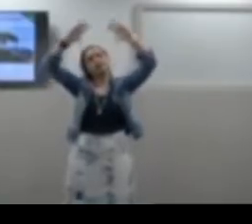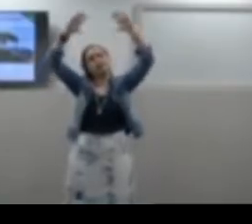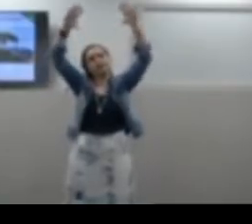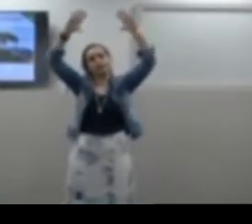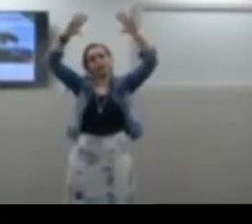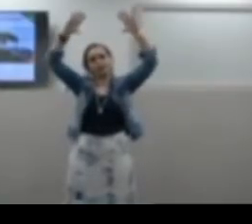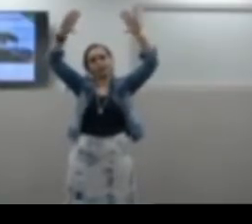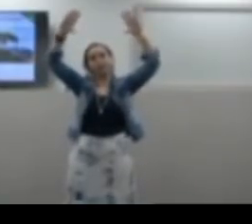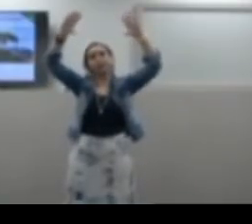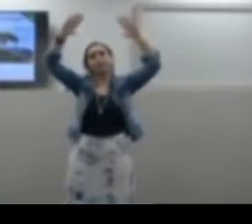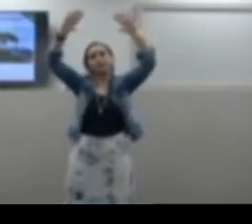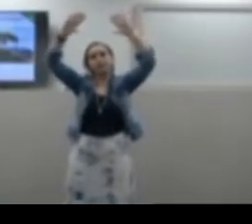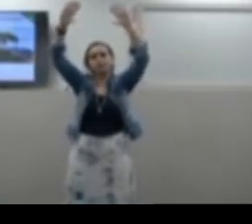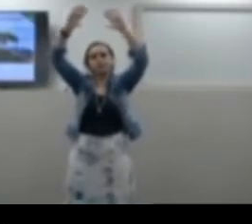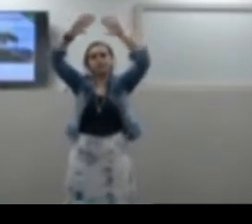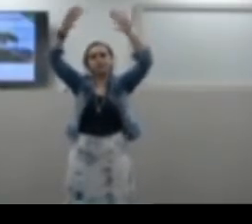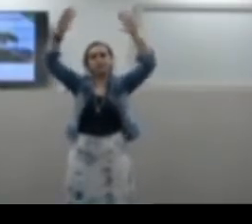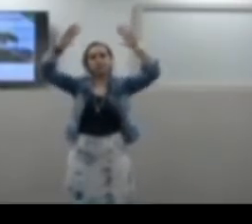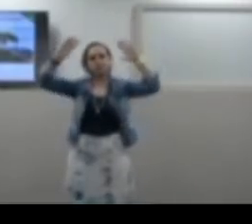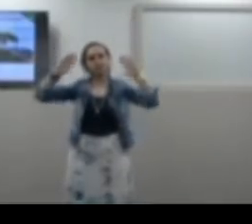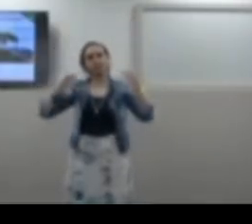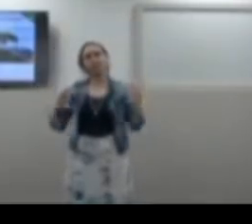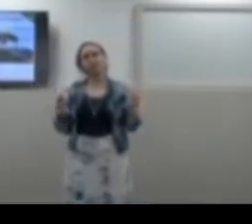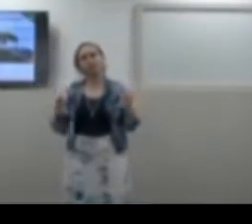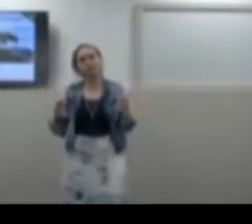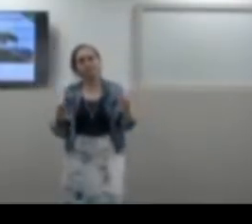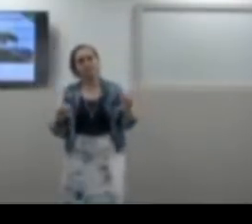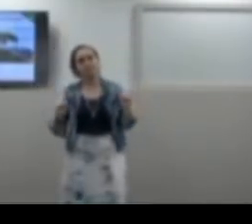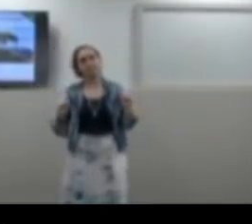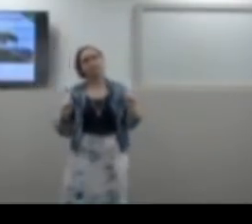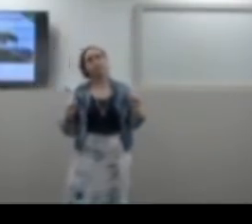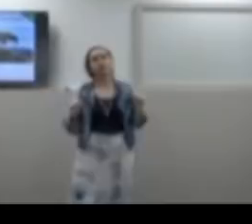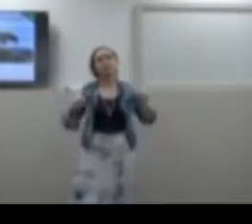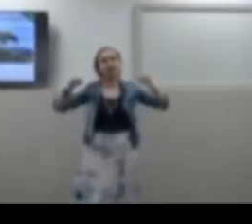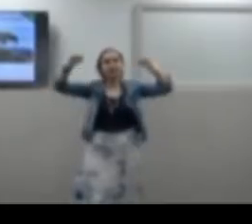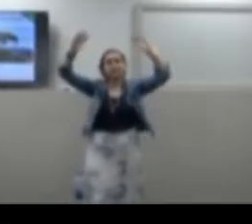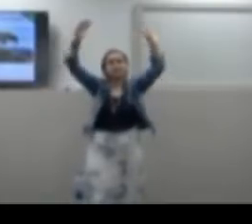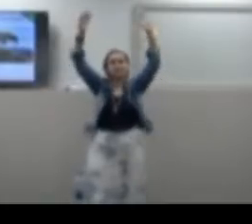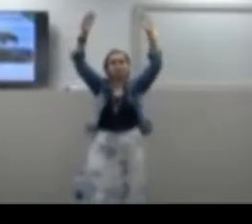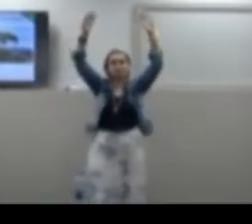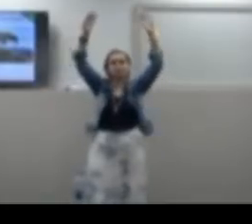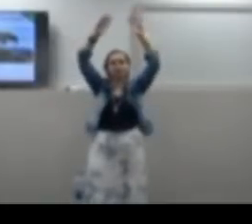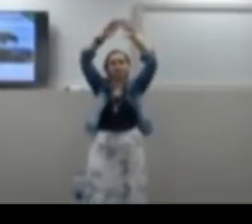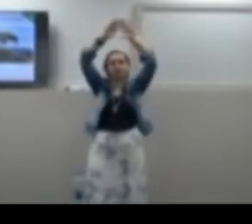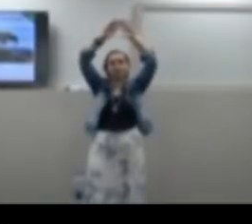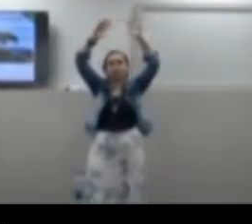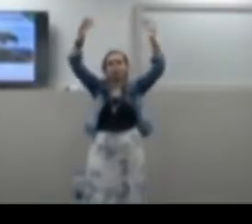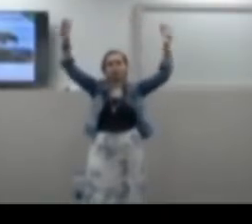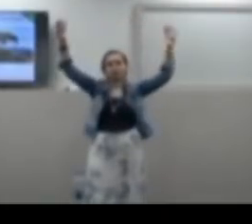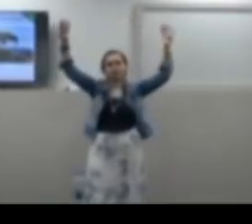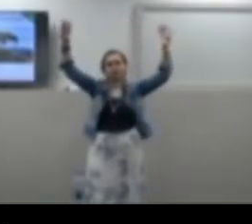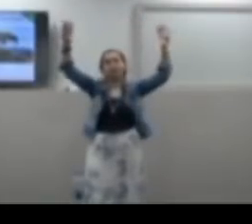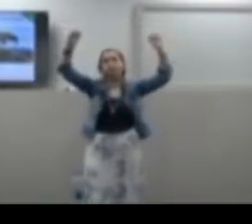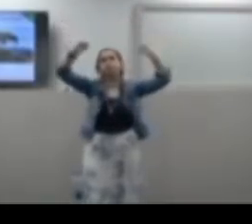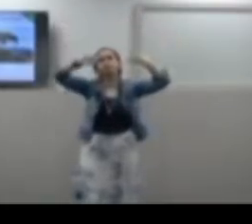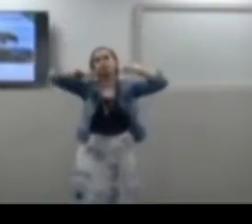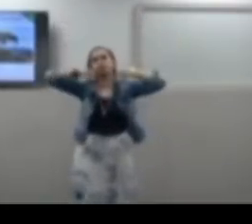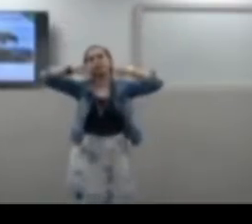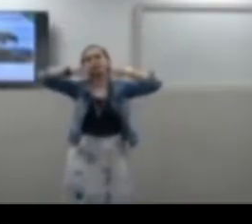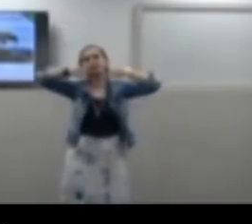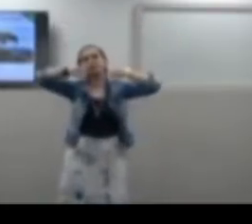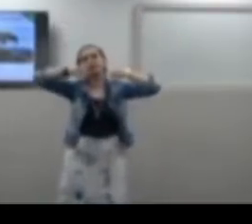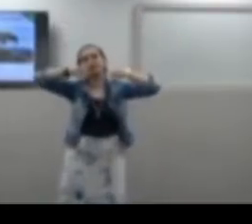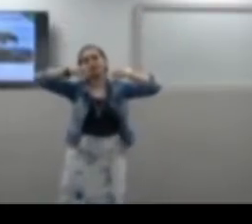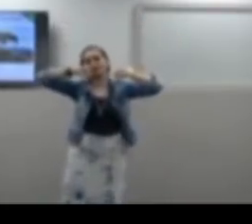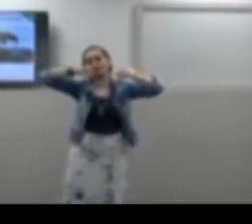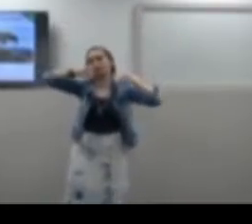cada estrato arbóreo tem uma certa altura de vegetação. Então, a gente começa lá em cima com o estrato da copa das árvores, como